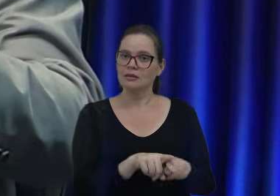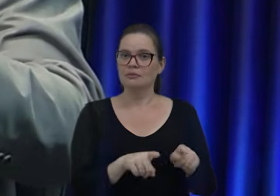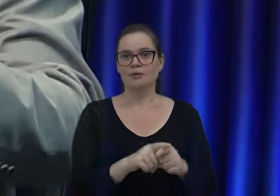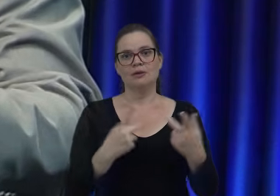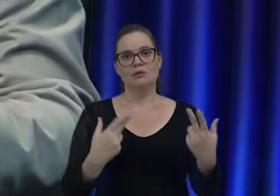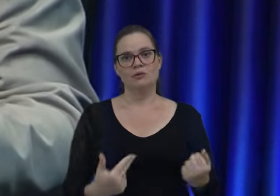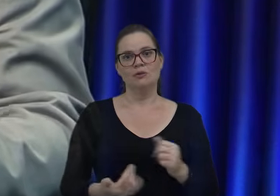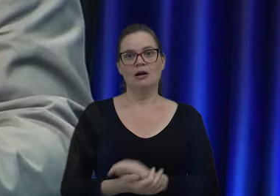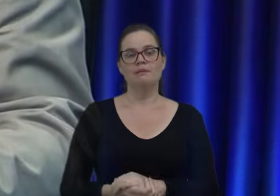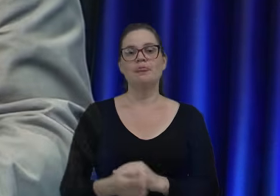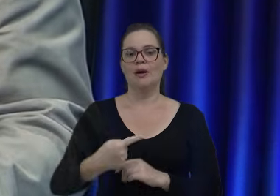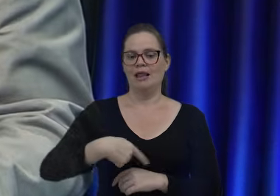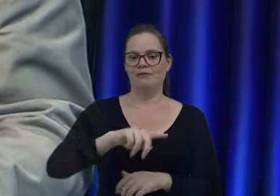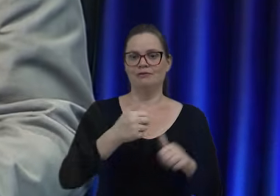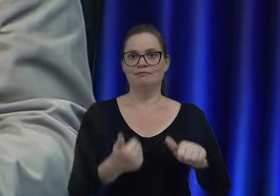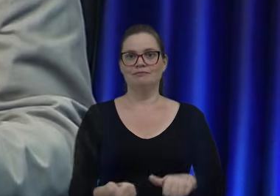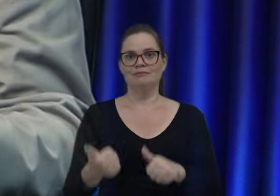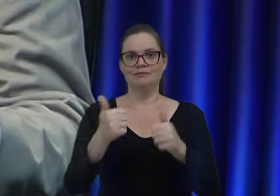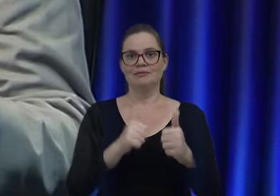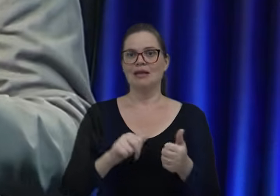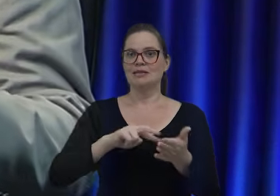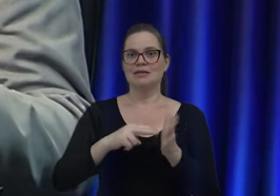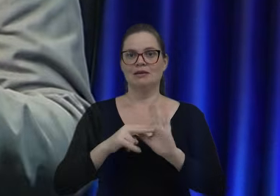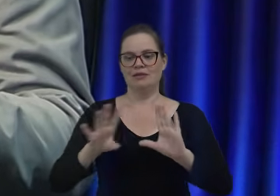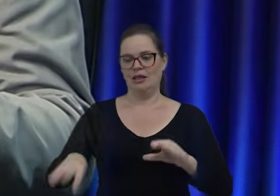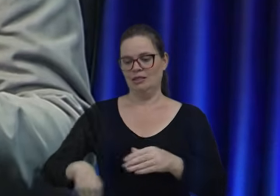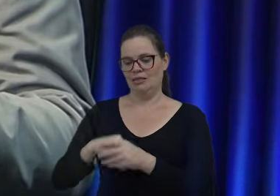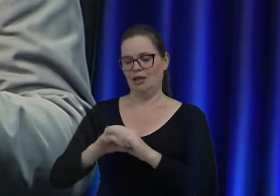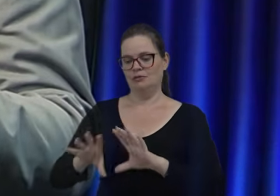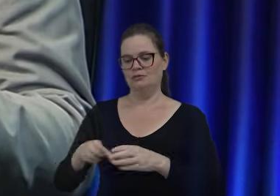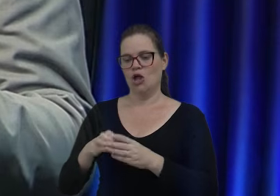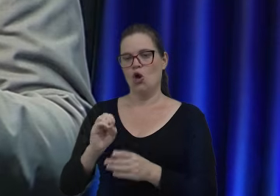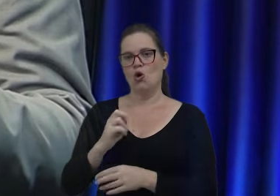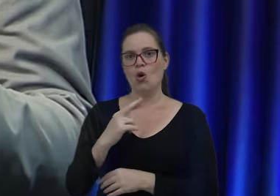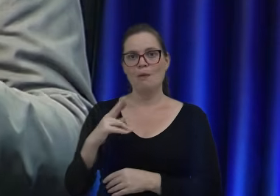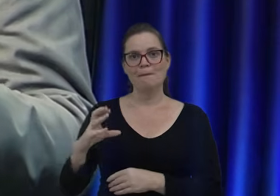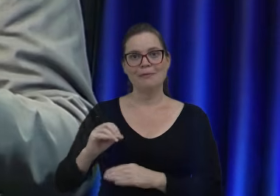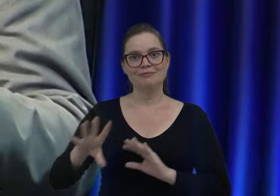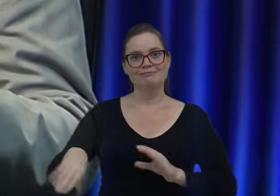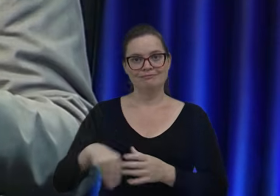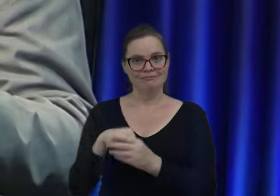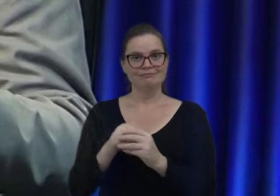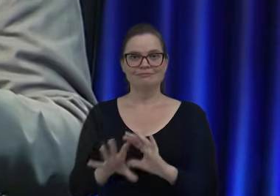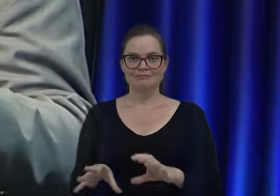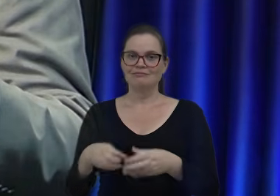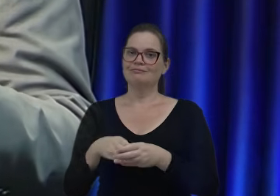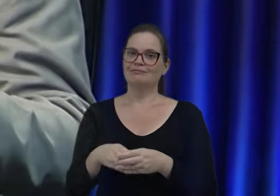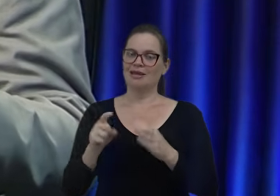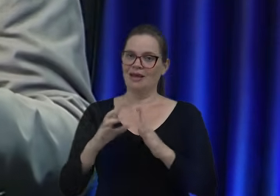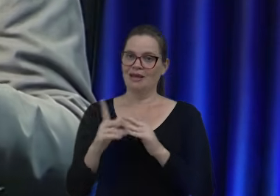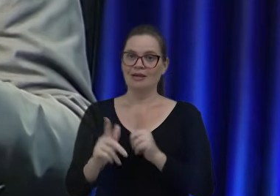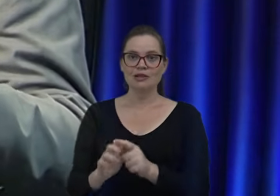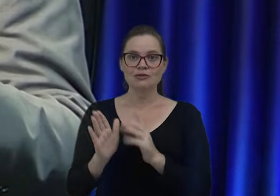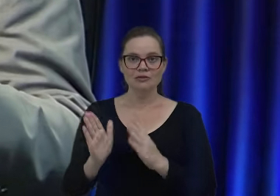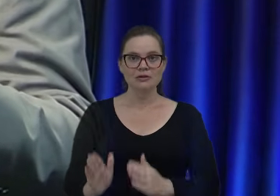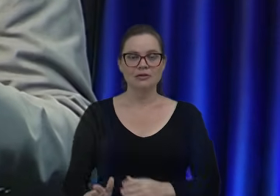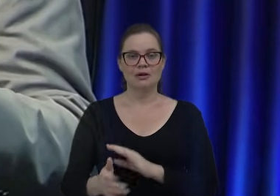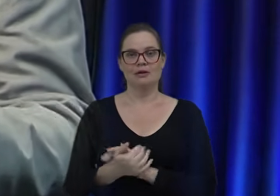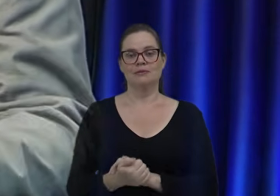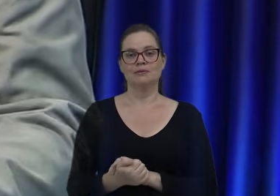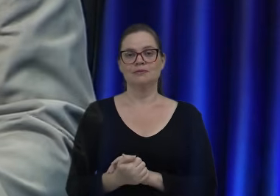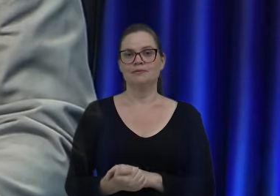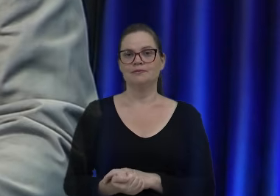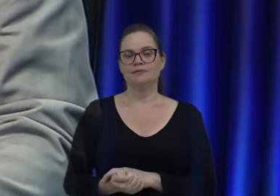batizado nas águas, né, então ele é integrado, né, ao corpo de Cristo, que é a igreja, ao